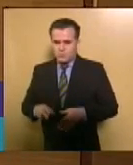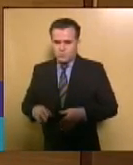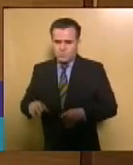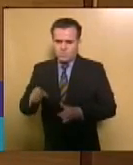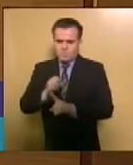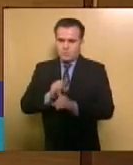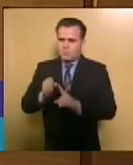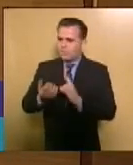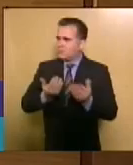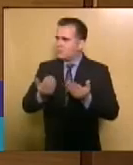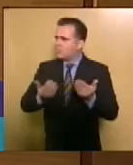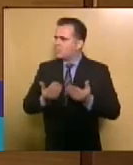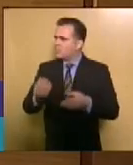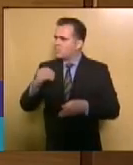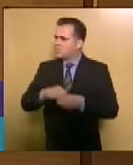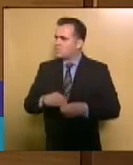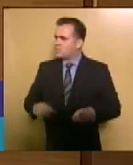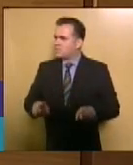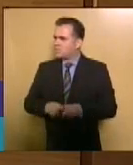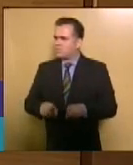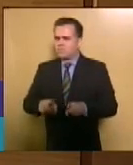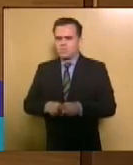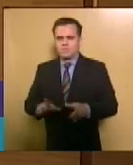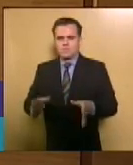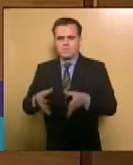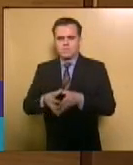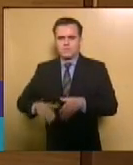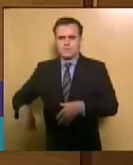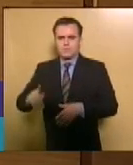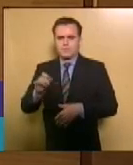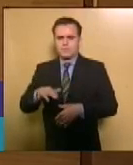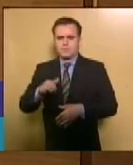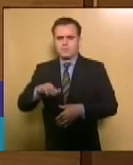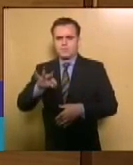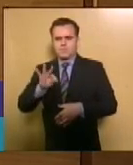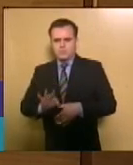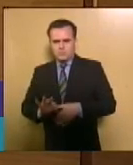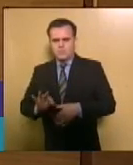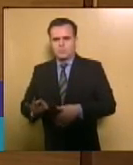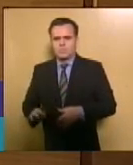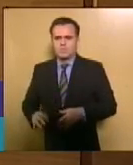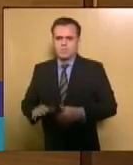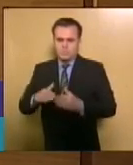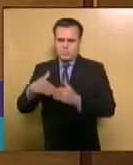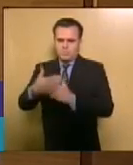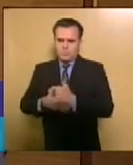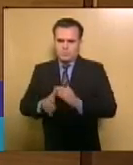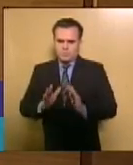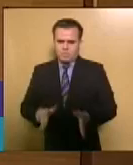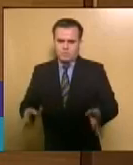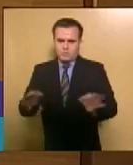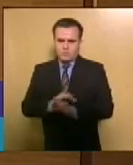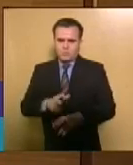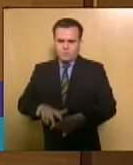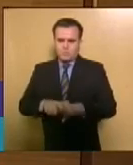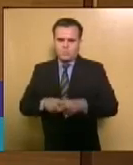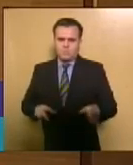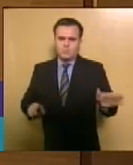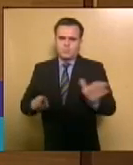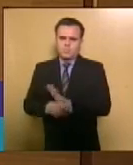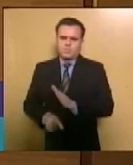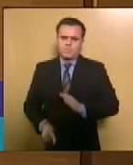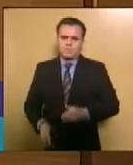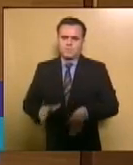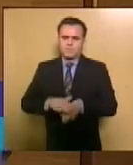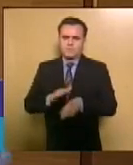Lógico e também do do coletivo penar que hoje se encontra fora também do sistema prisional então fica aí essa pergunta pro doutor e